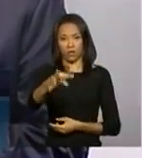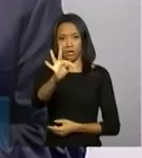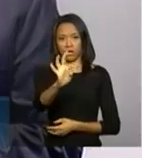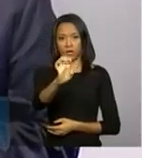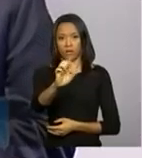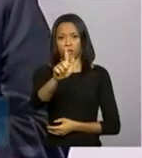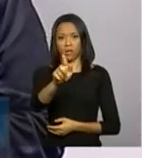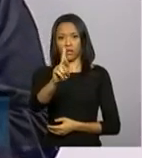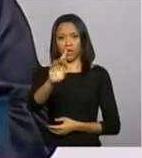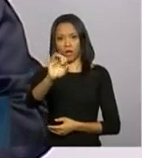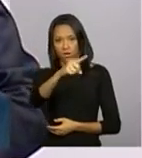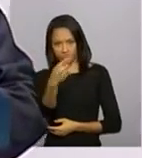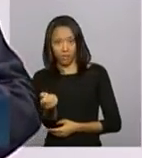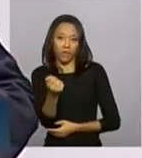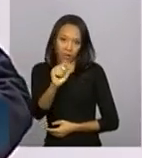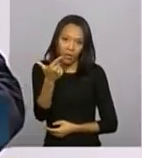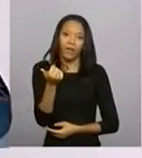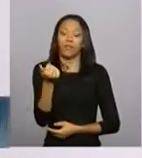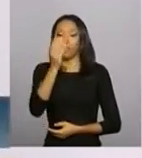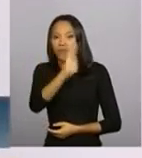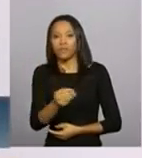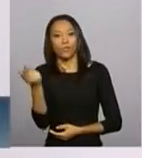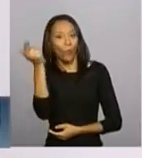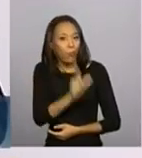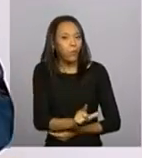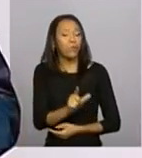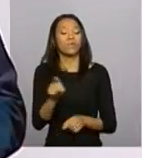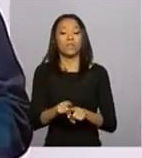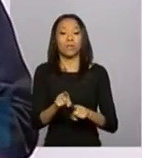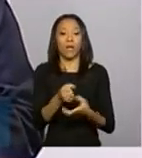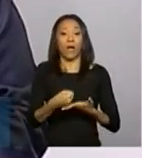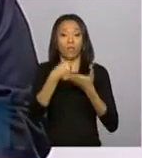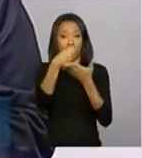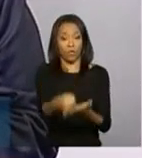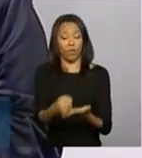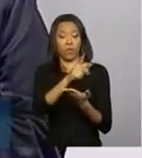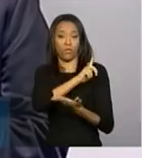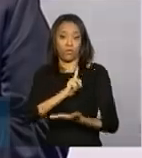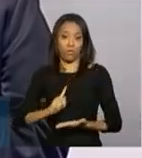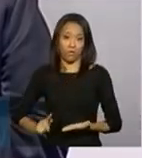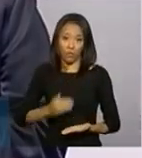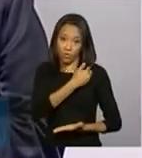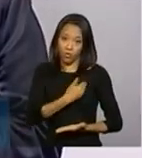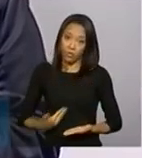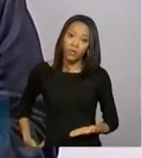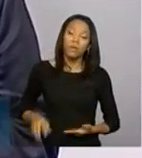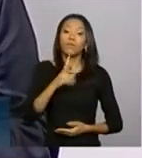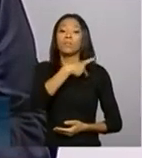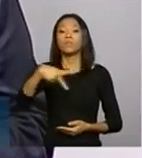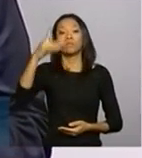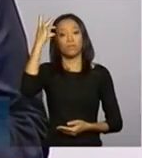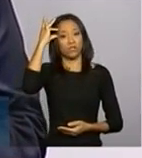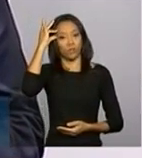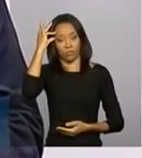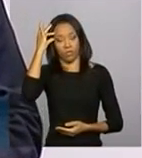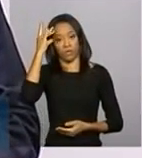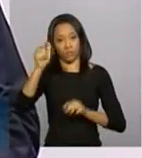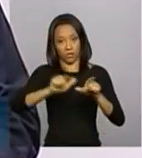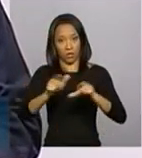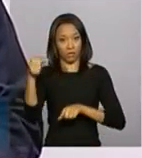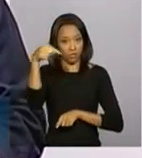Brasil, ganha o governo da presidenta Dilma Roussef com a sua presença à frente daquele ministério.